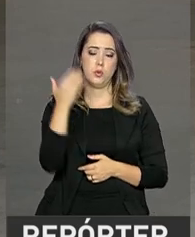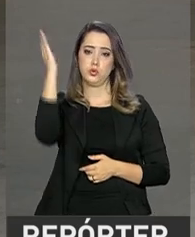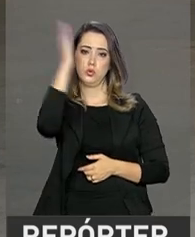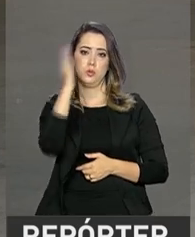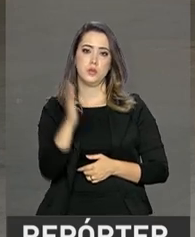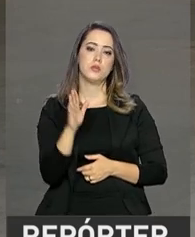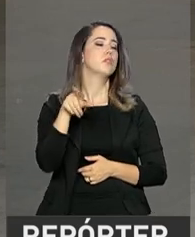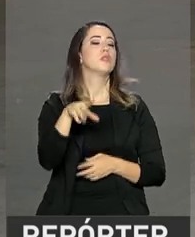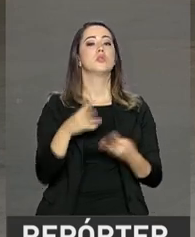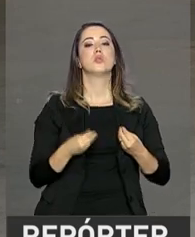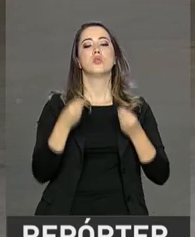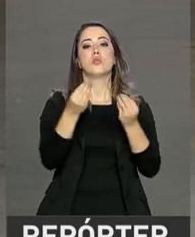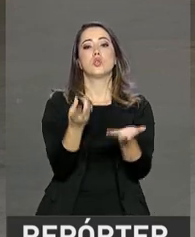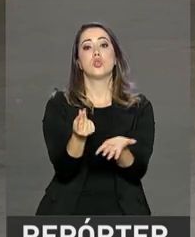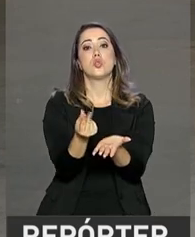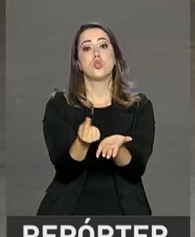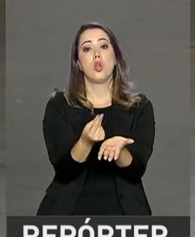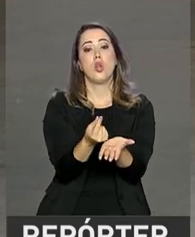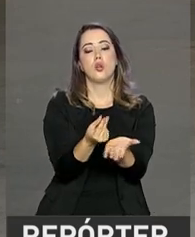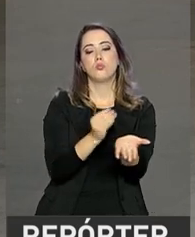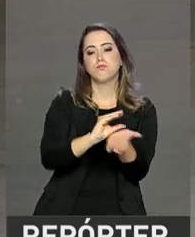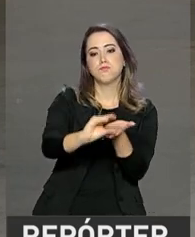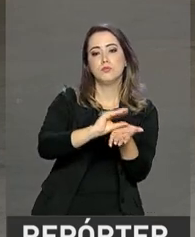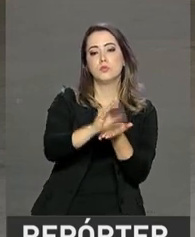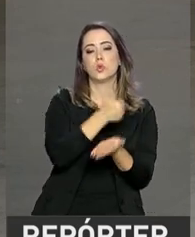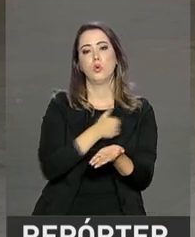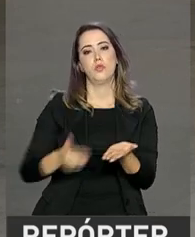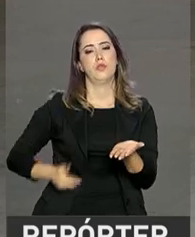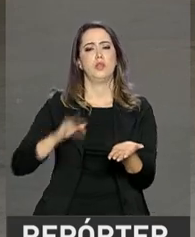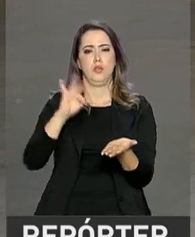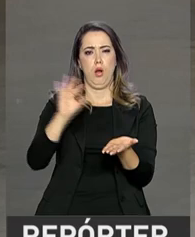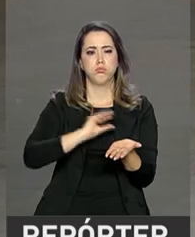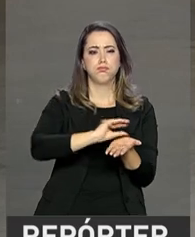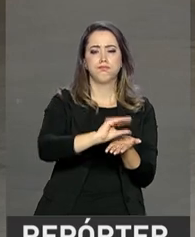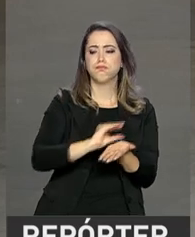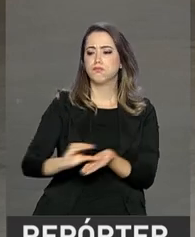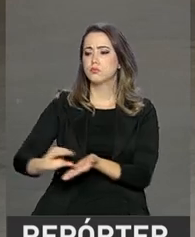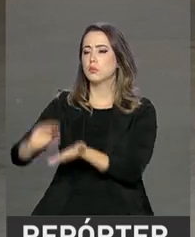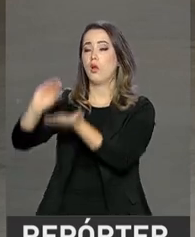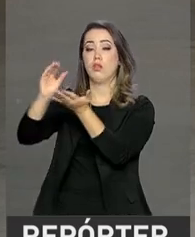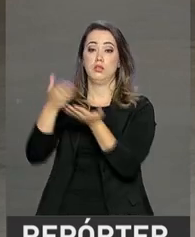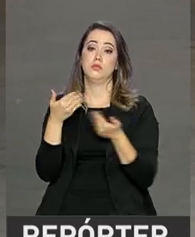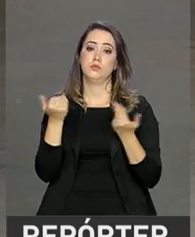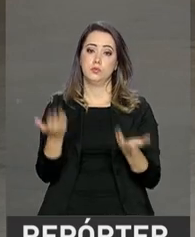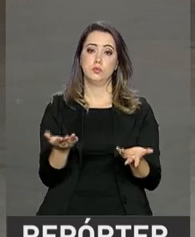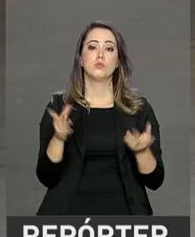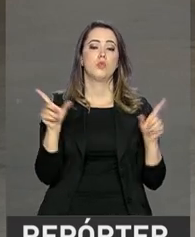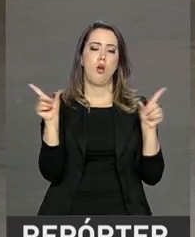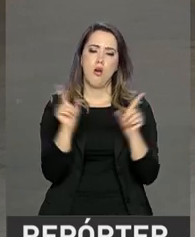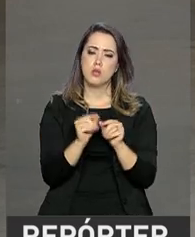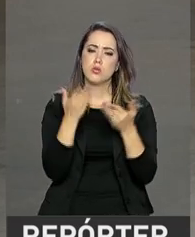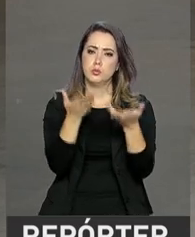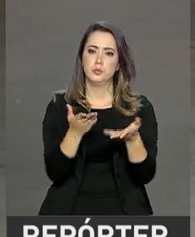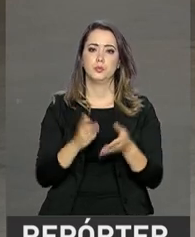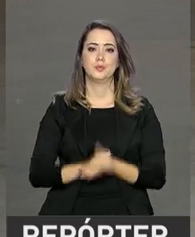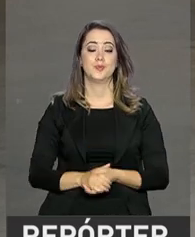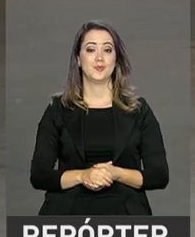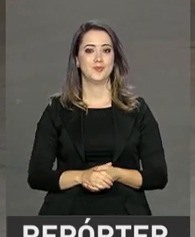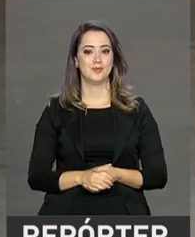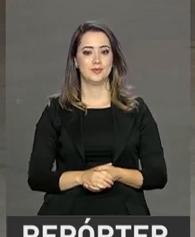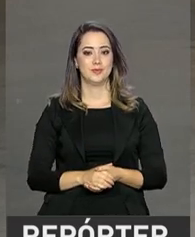Para isso, vão receber recursos do governo federal. Em resumo, assim vai funcionar o Sistema Único de Segurança